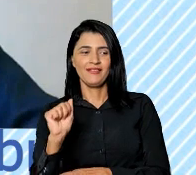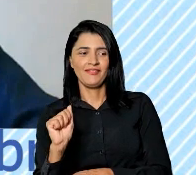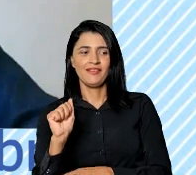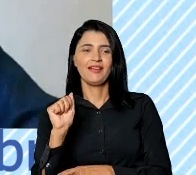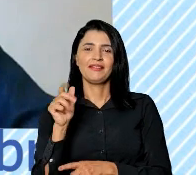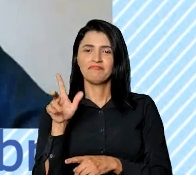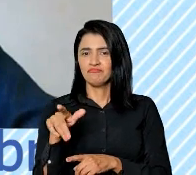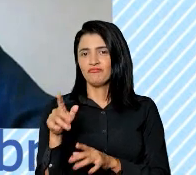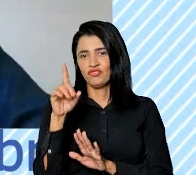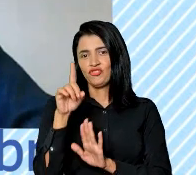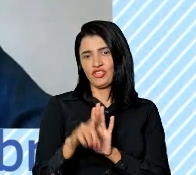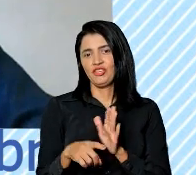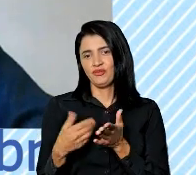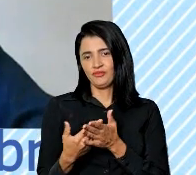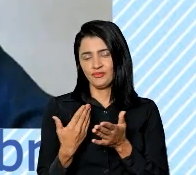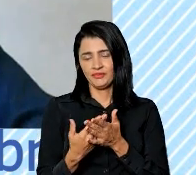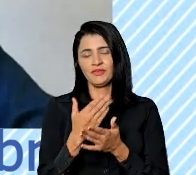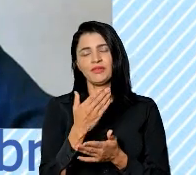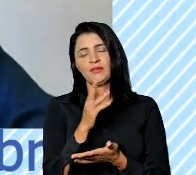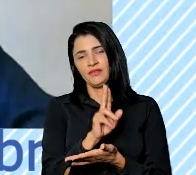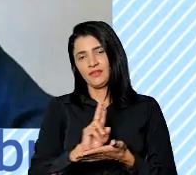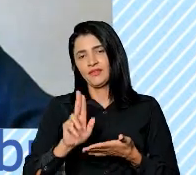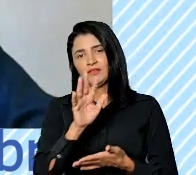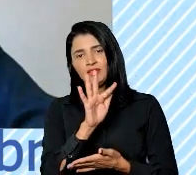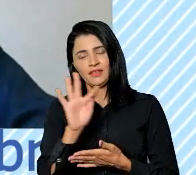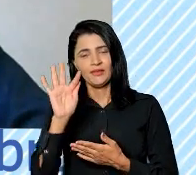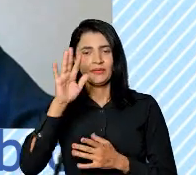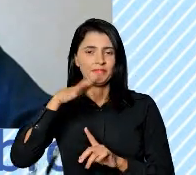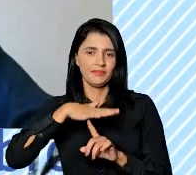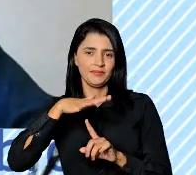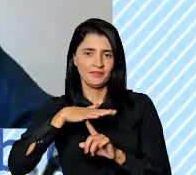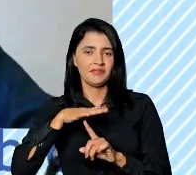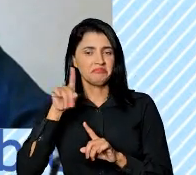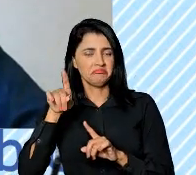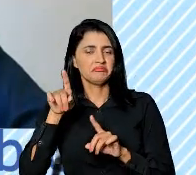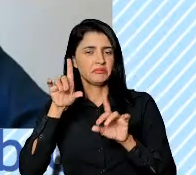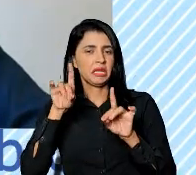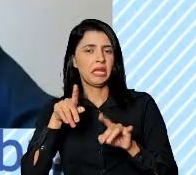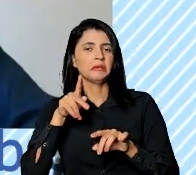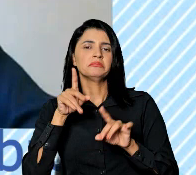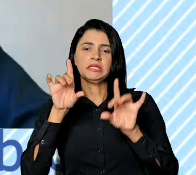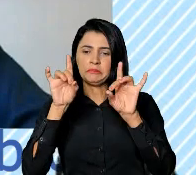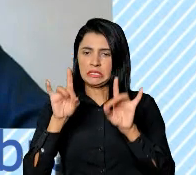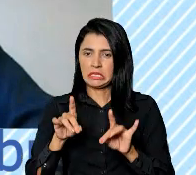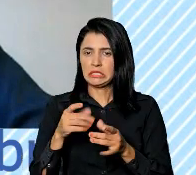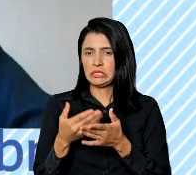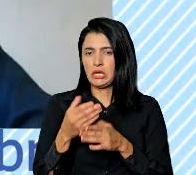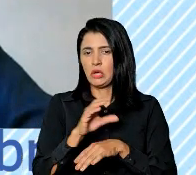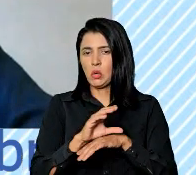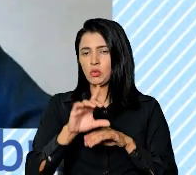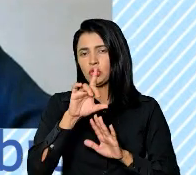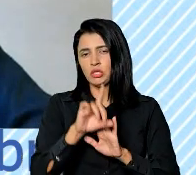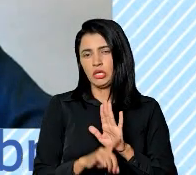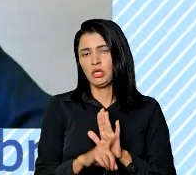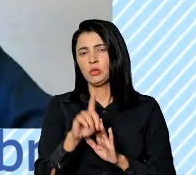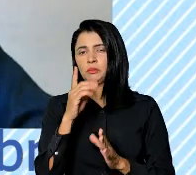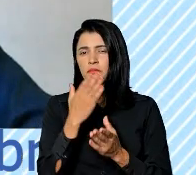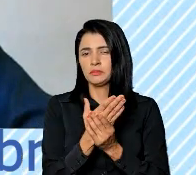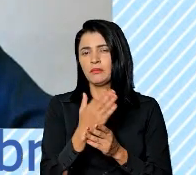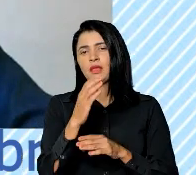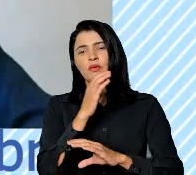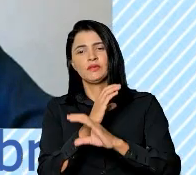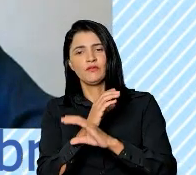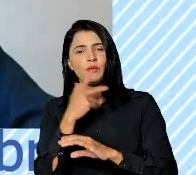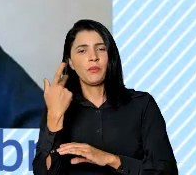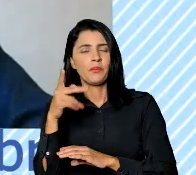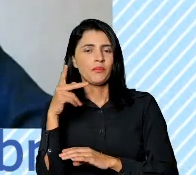em Direito pela Universidade Federal do Paraná, tem especialização em Direito Processual Civil pelo Instituto Brasileiro